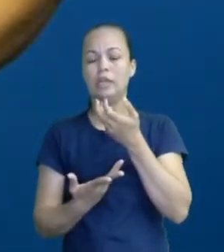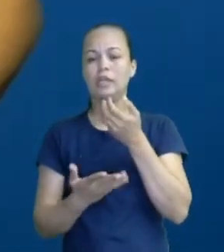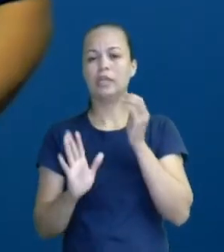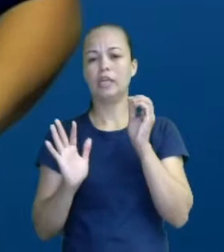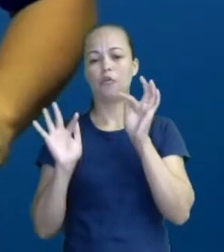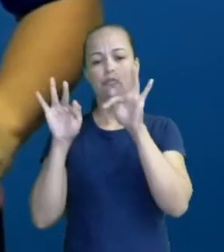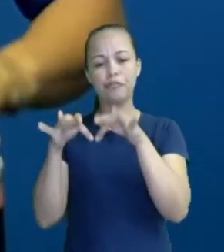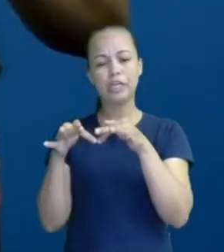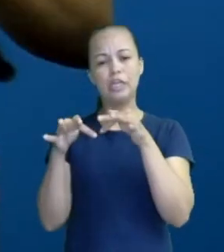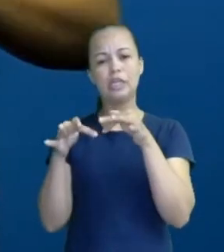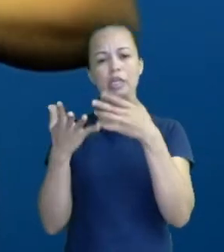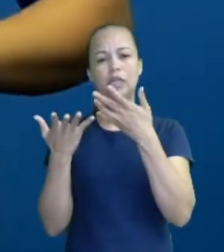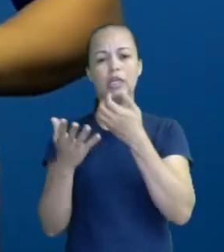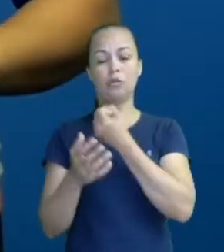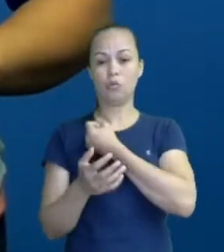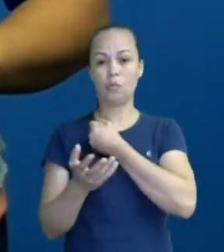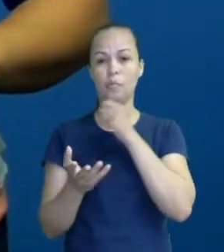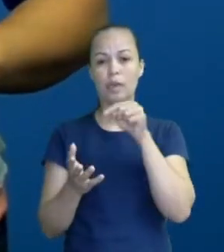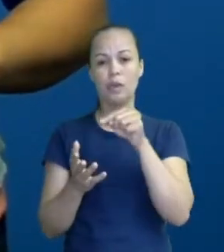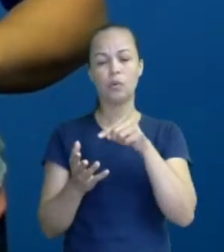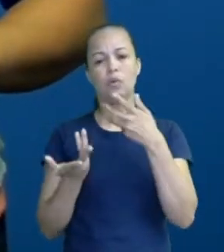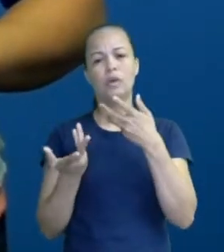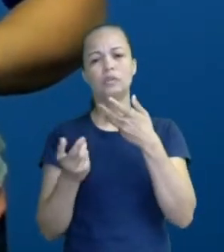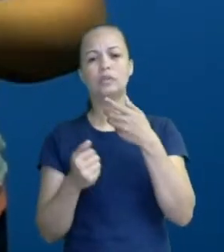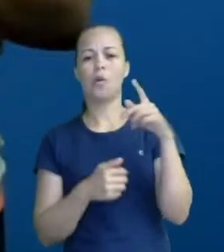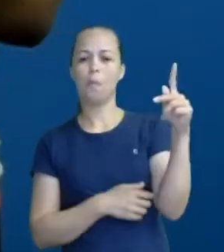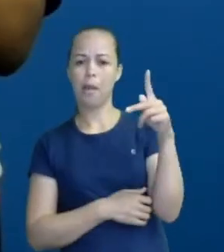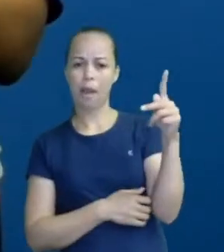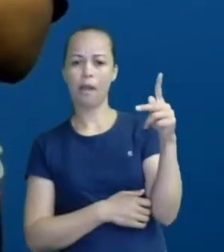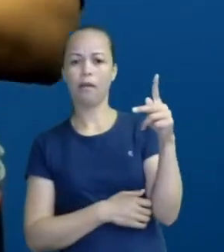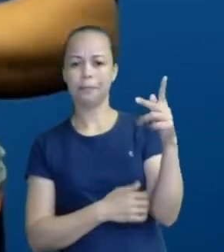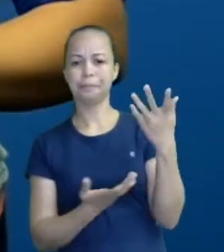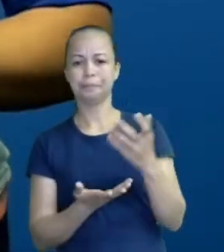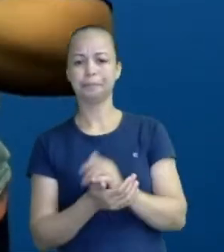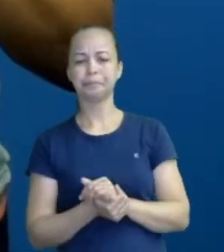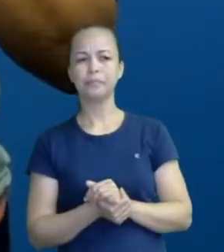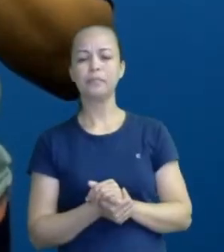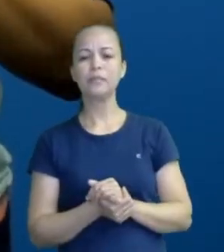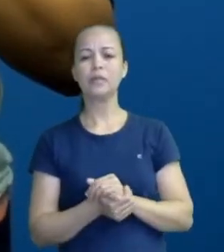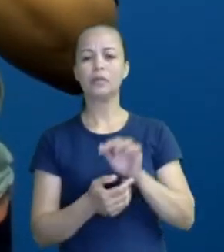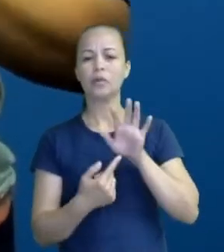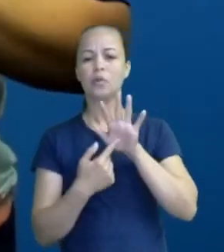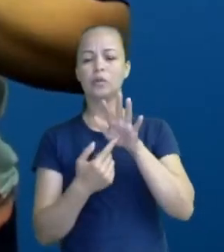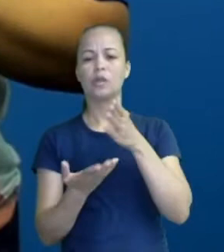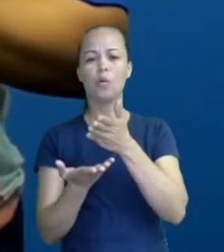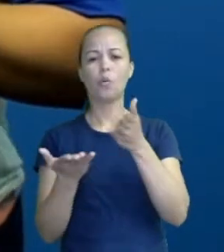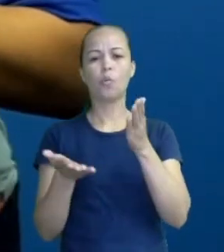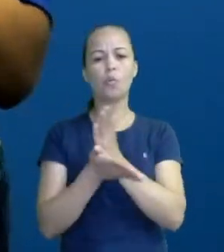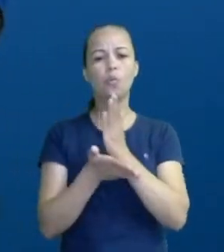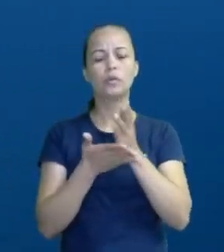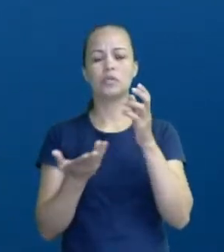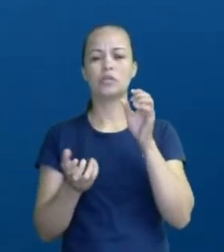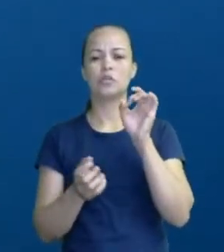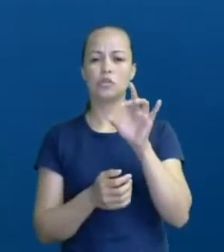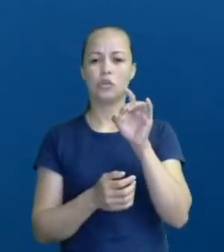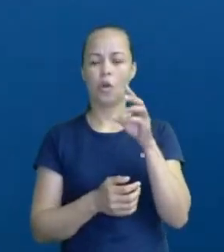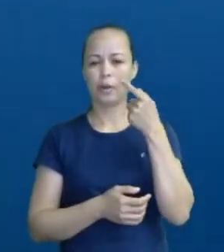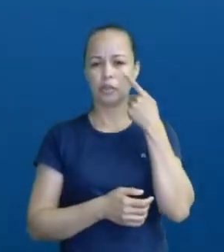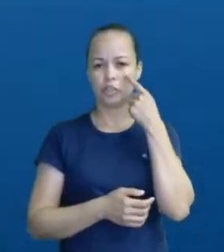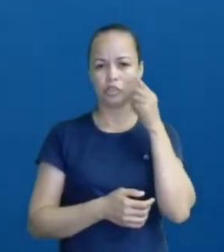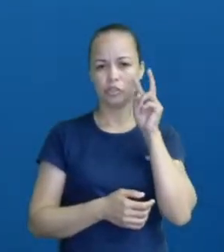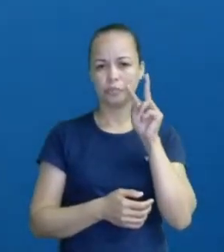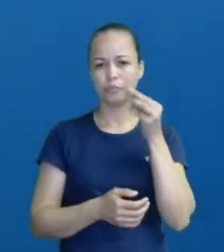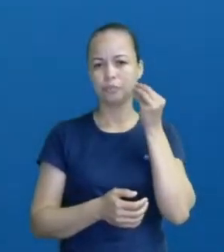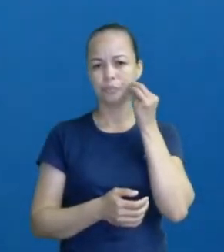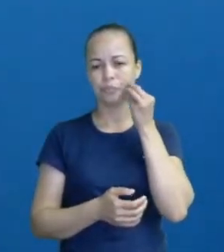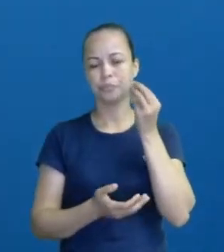esses númerozinhos aí, eles são considerados números pares. Eu deixei alguns aí só para a gente testar, tá?